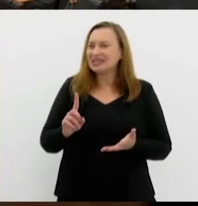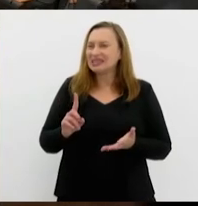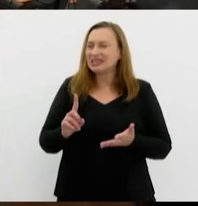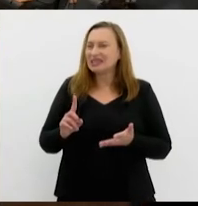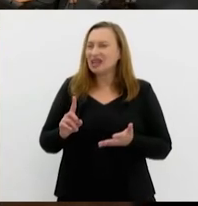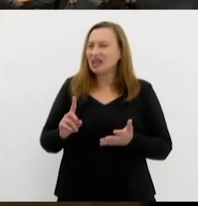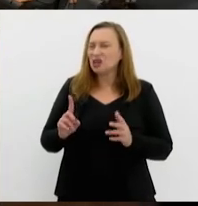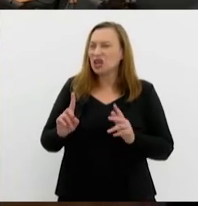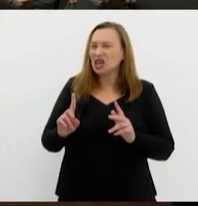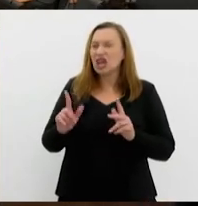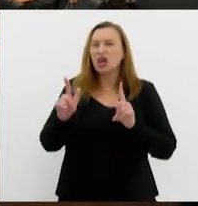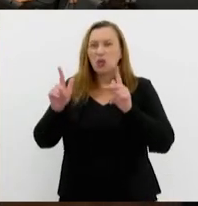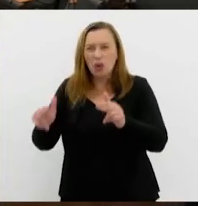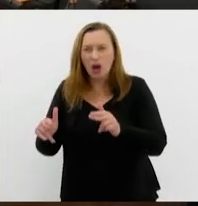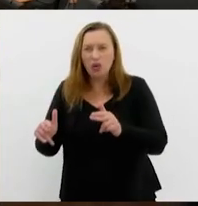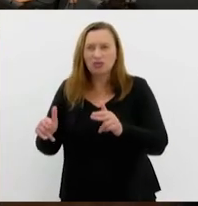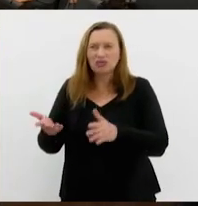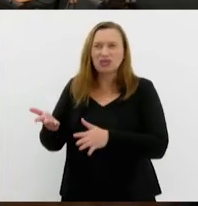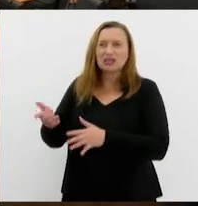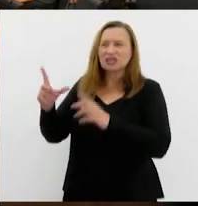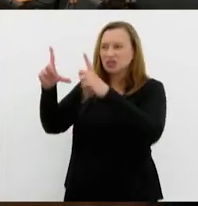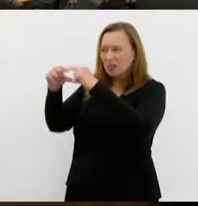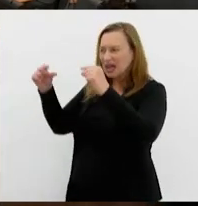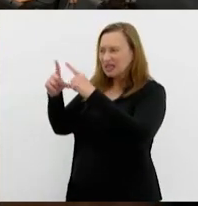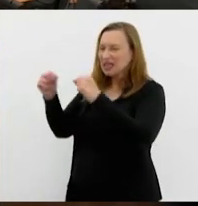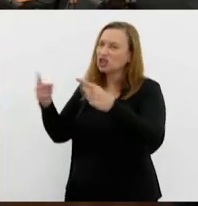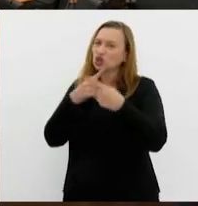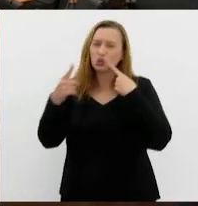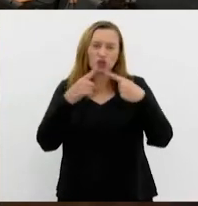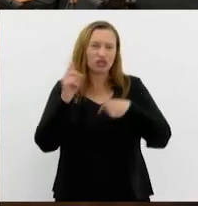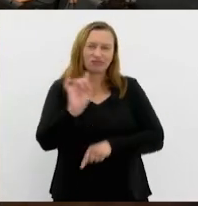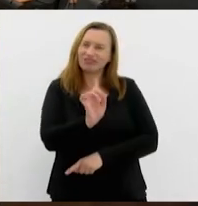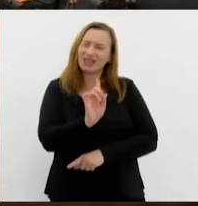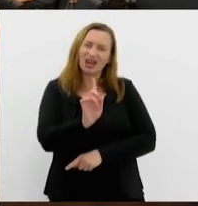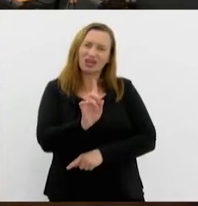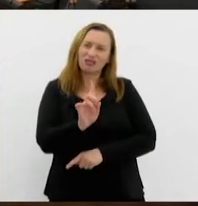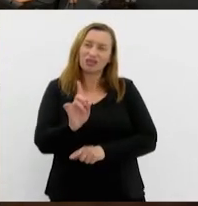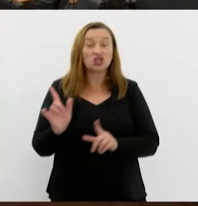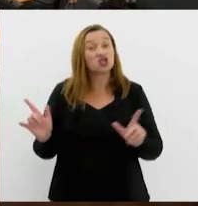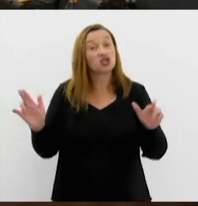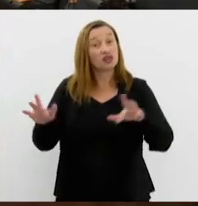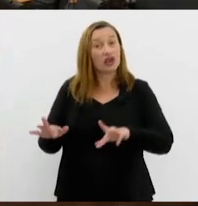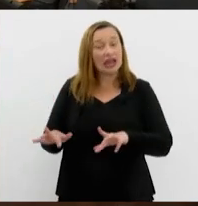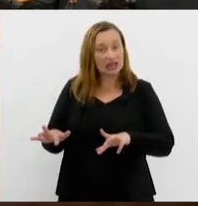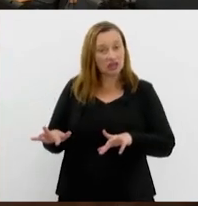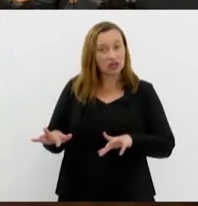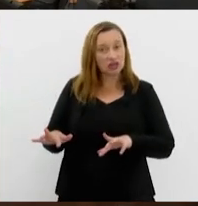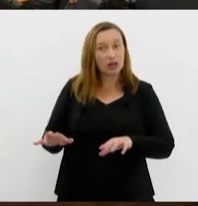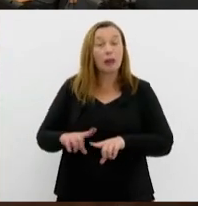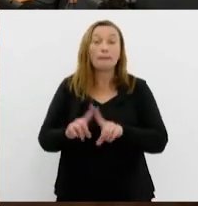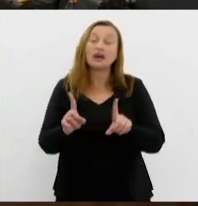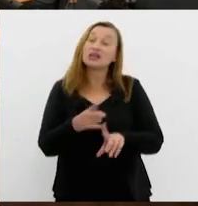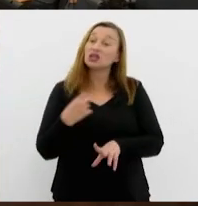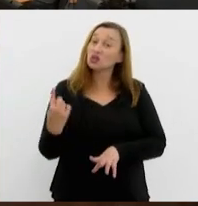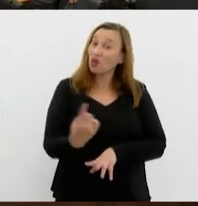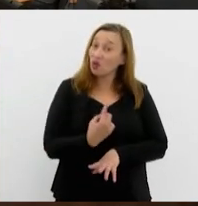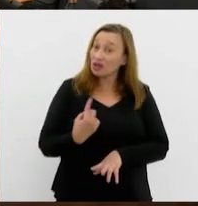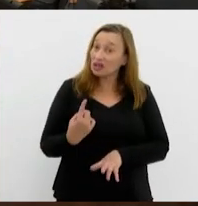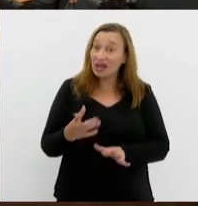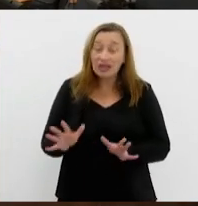Brasília, que, aliás, é uma coisa que eu sou contrário, porque tira do executivo a capacidade de planejamento. As nossas